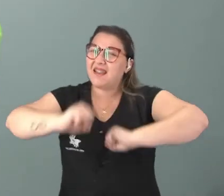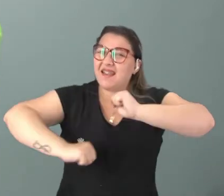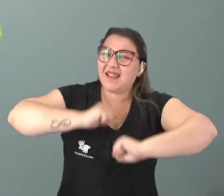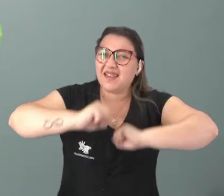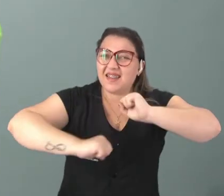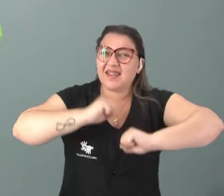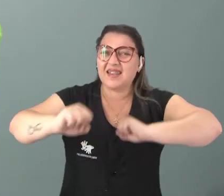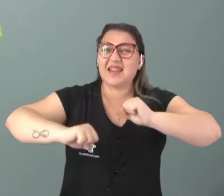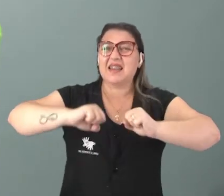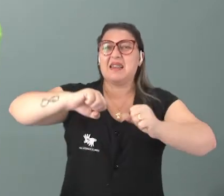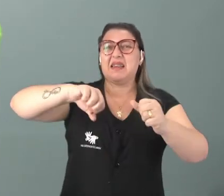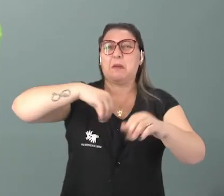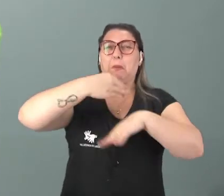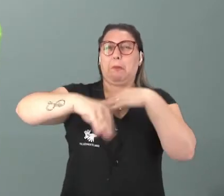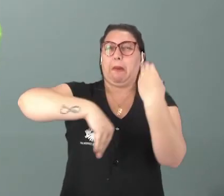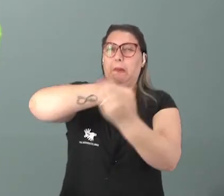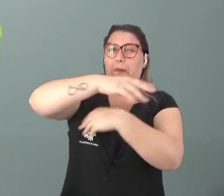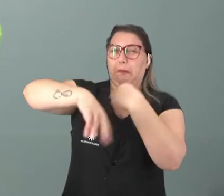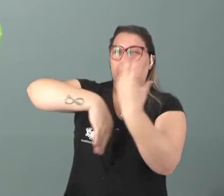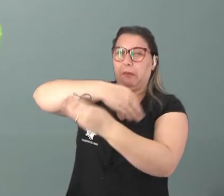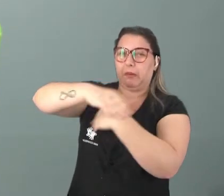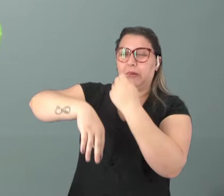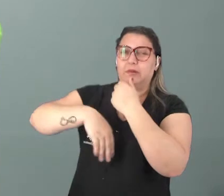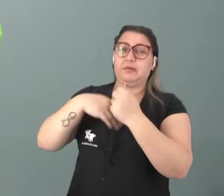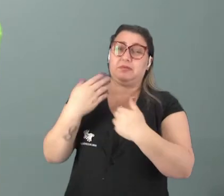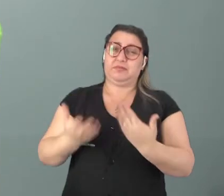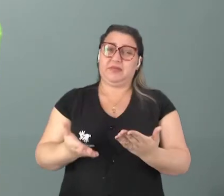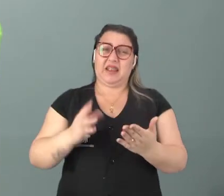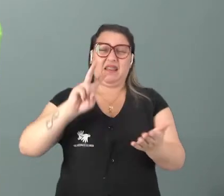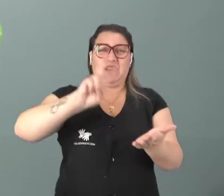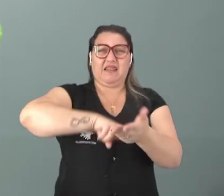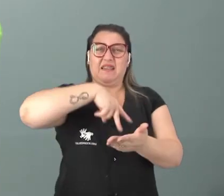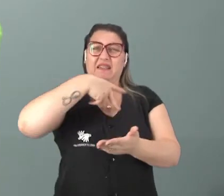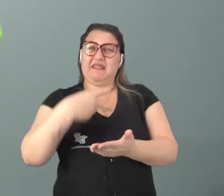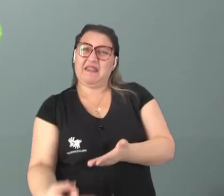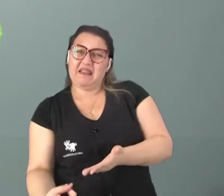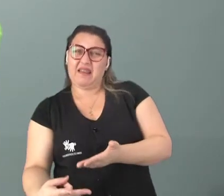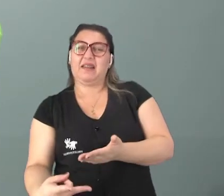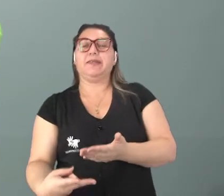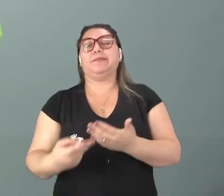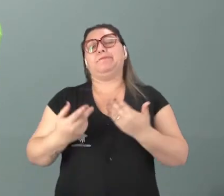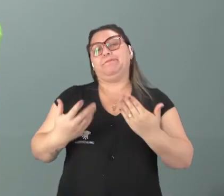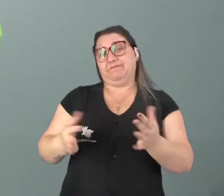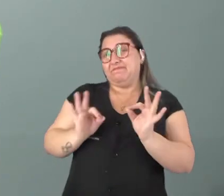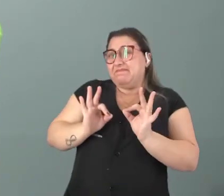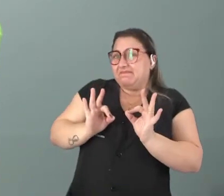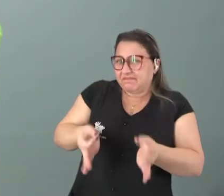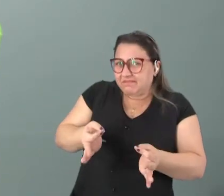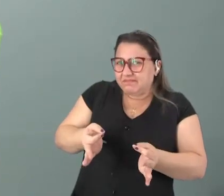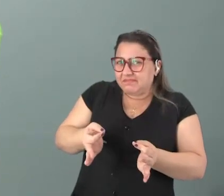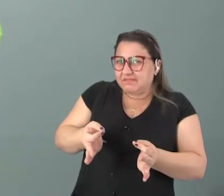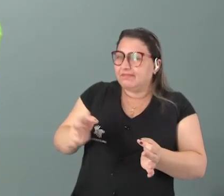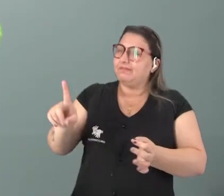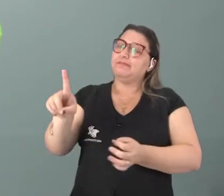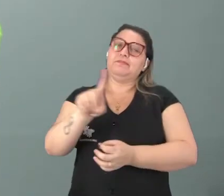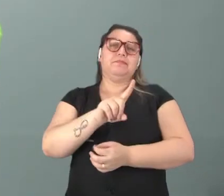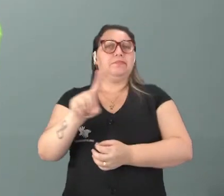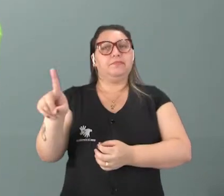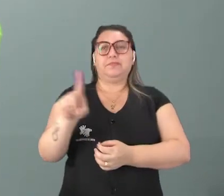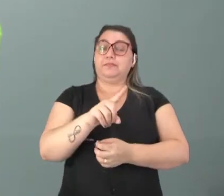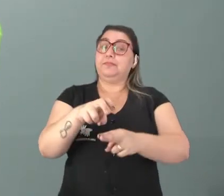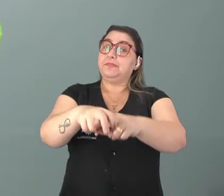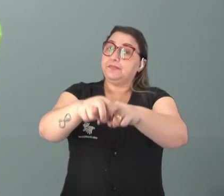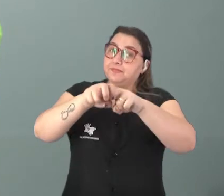correndo, atropelando os outros, e aí um cai, se machuca. É certo? Não. É